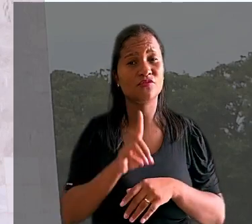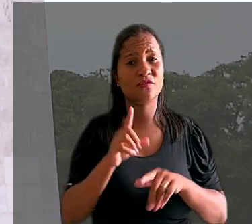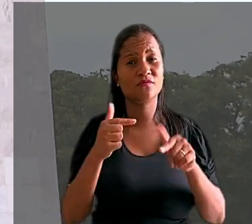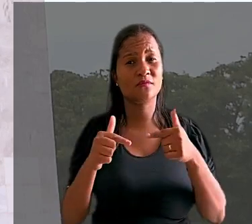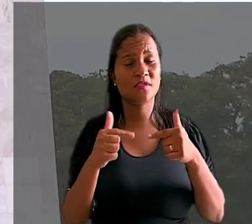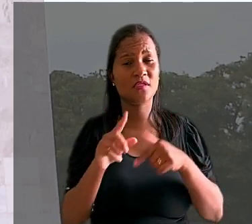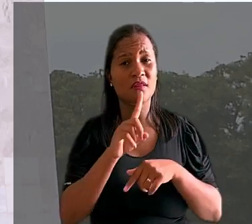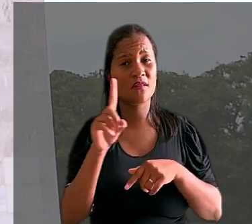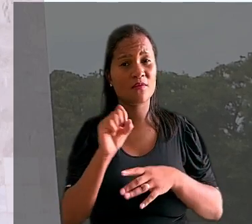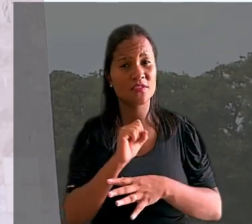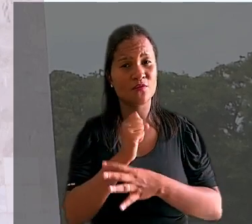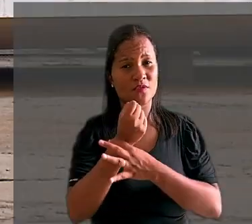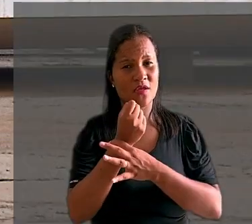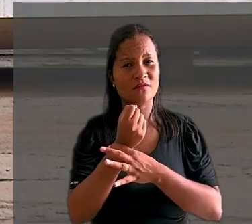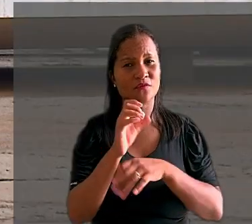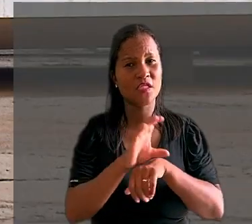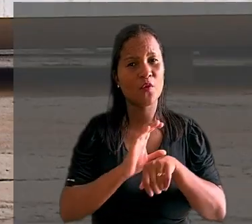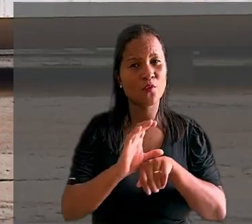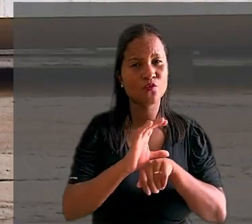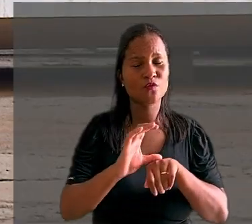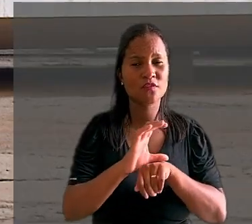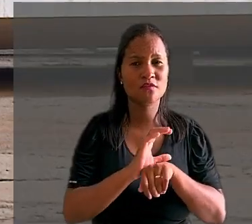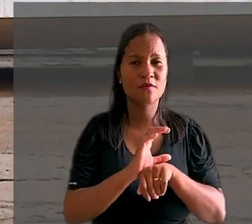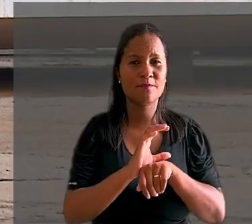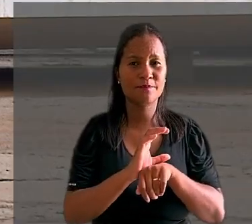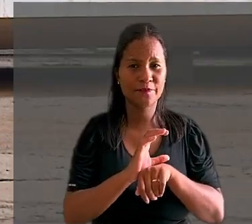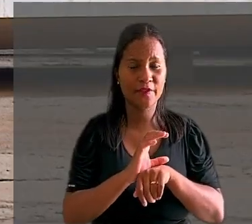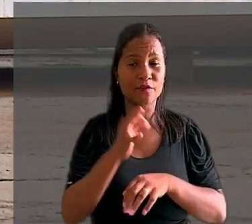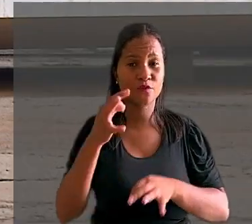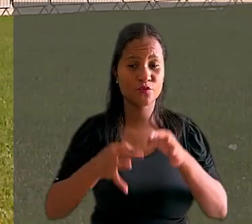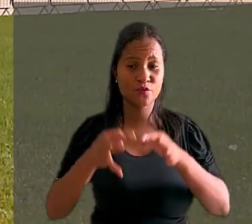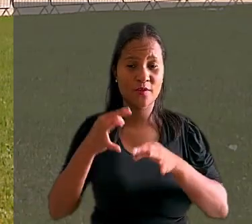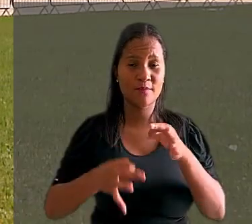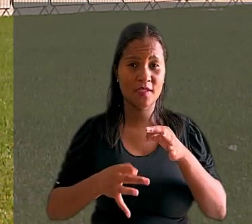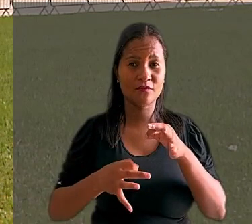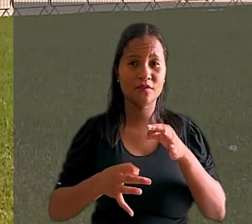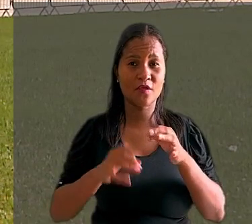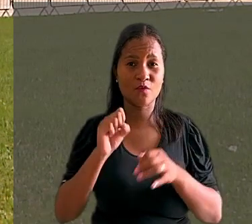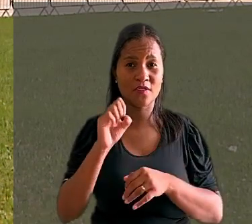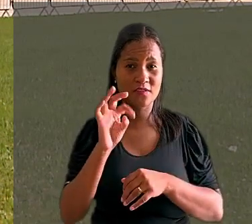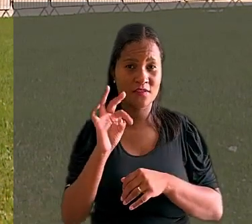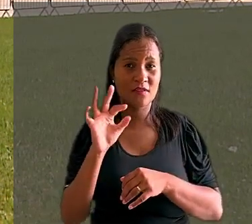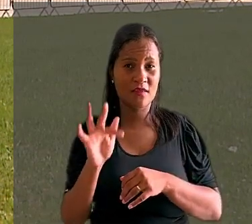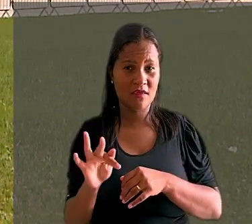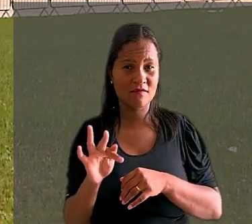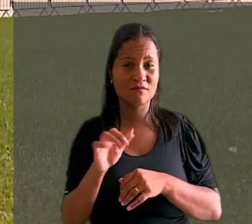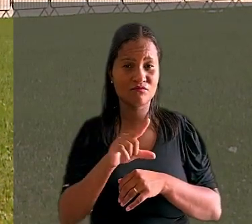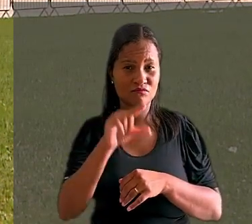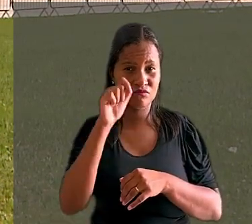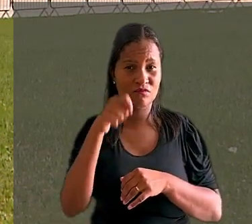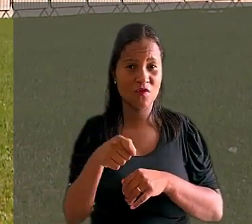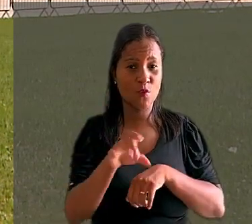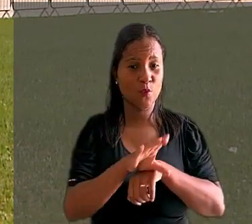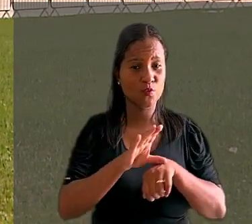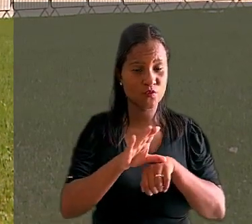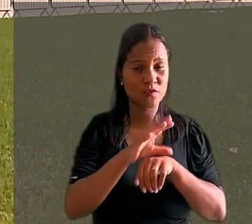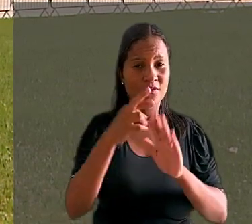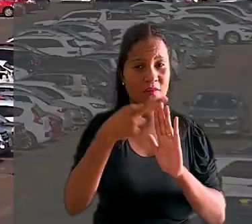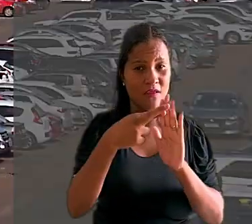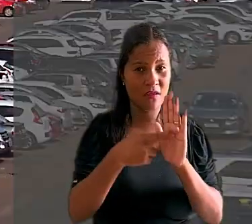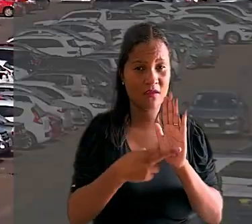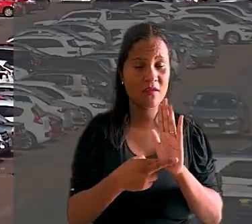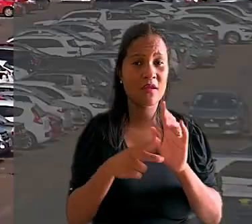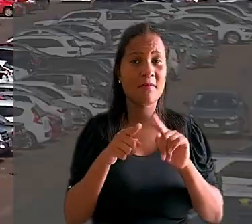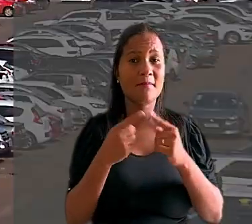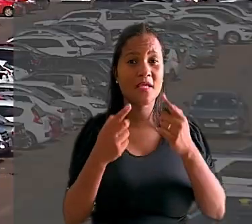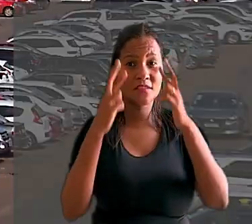direito trabalhista não assegurado constitucionalmente. No julgamento, o Supremo definiu a constitucionalidade da regra,